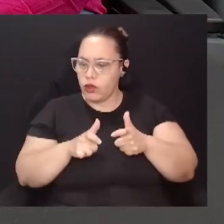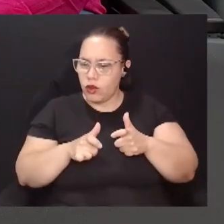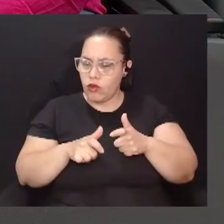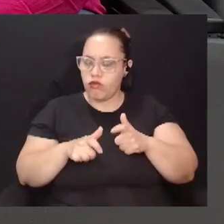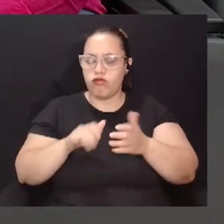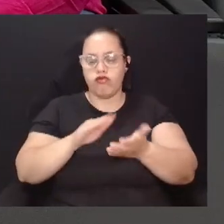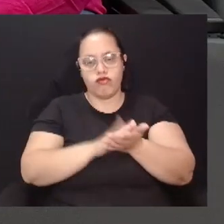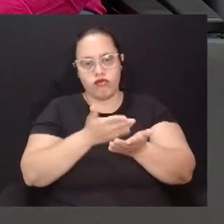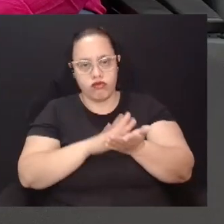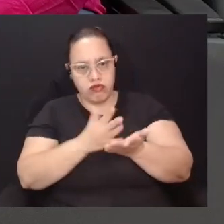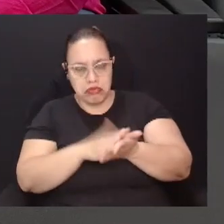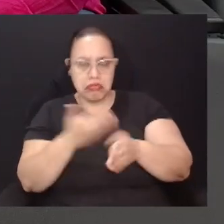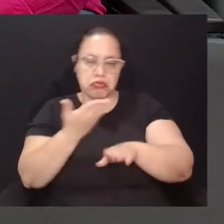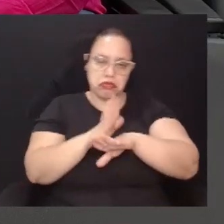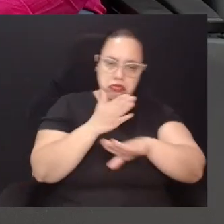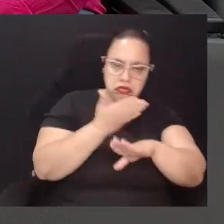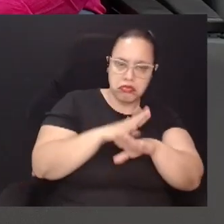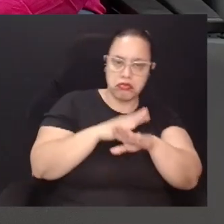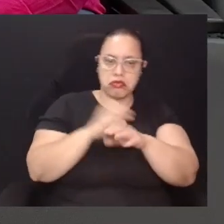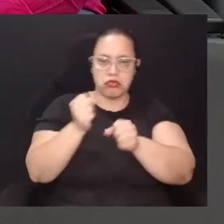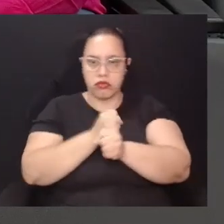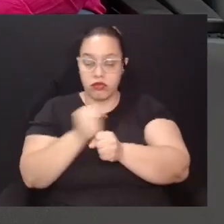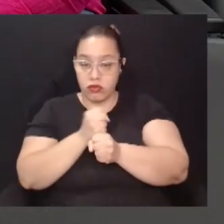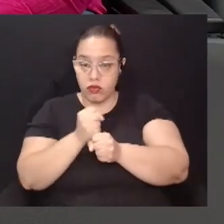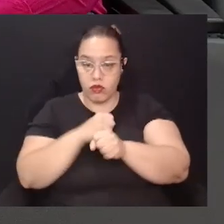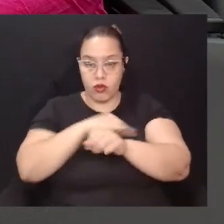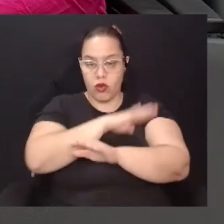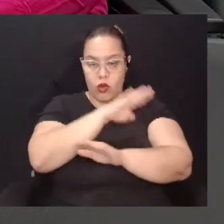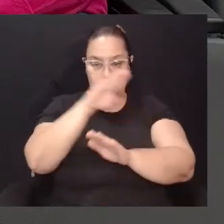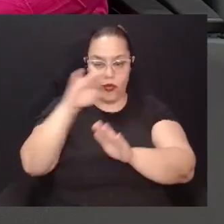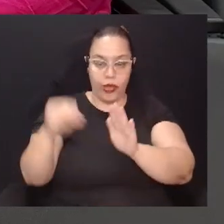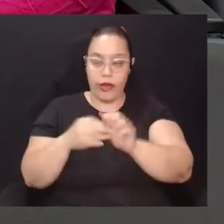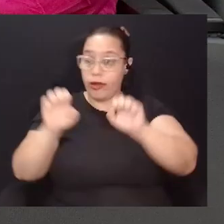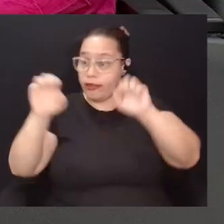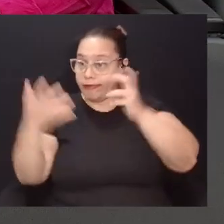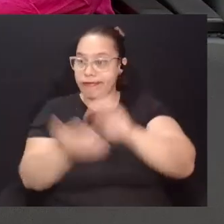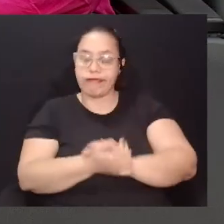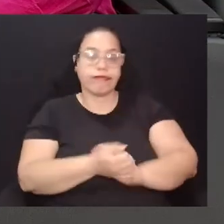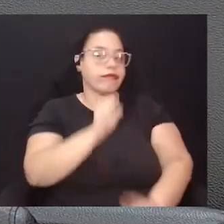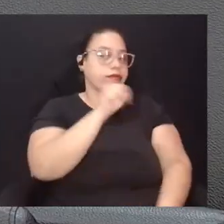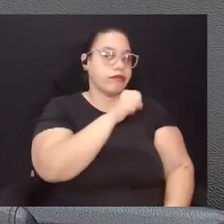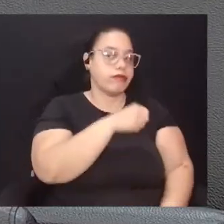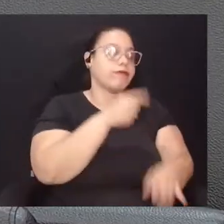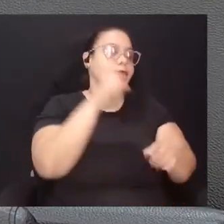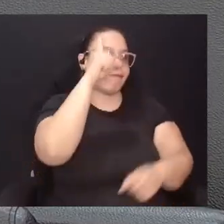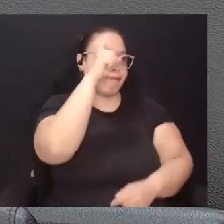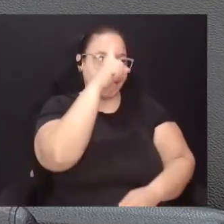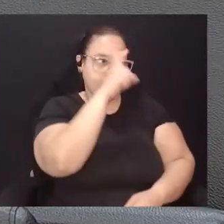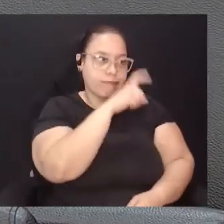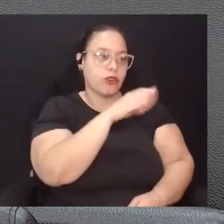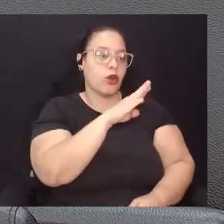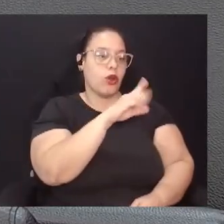para ensaios também, né, ao longo do ano, o preparativo mesmo, né, para essa grande festa. Isso tem sido uma das grandes